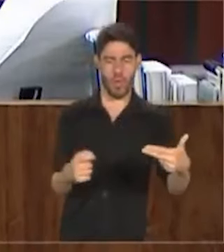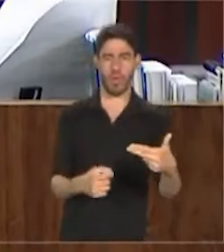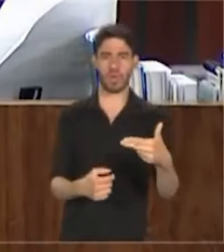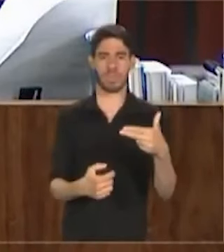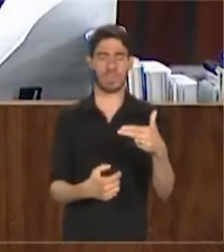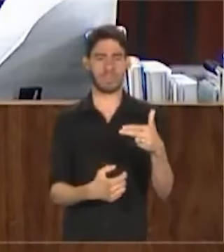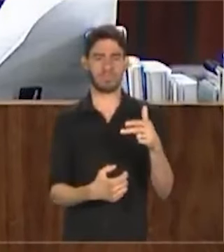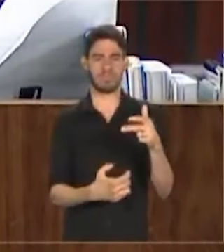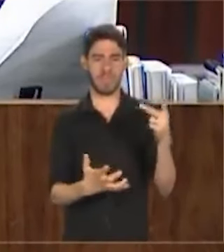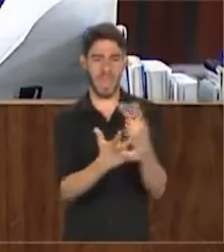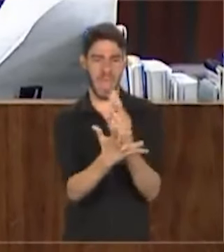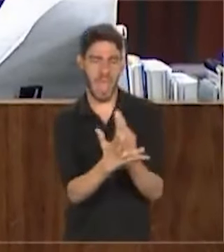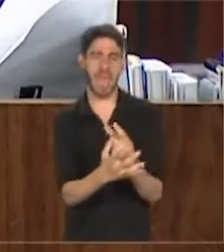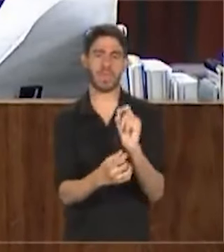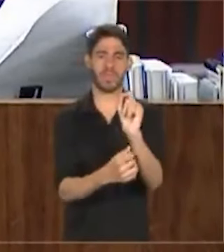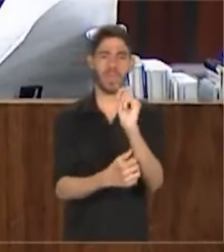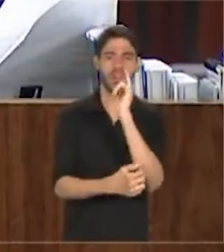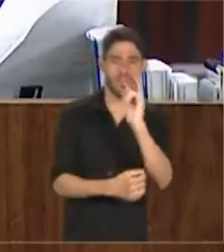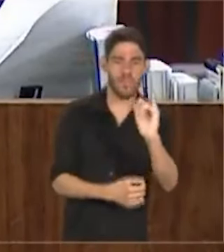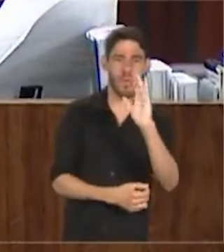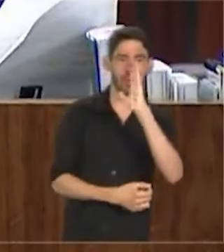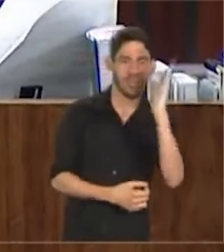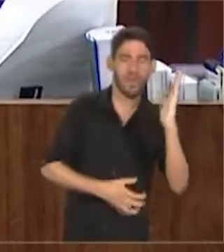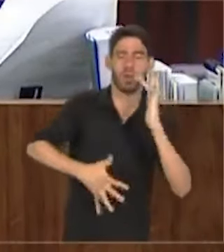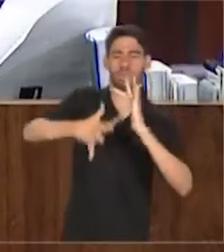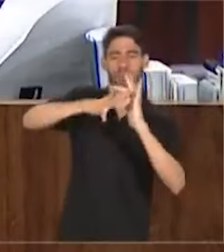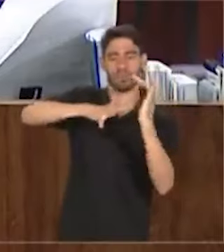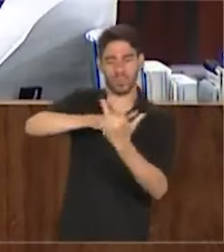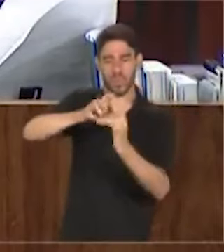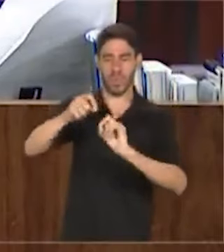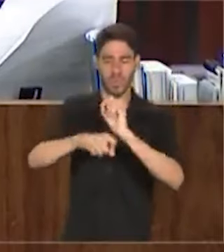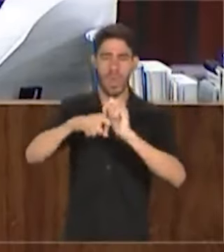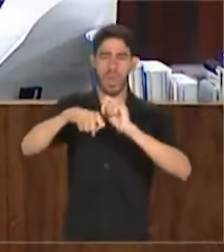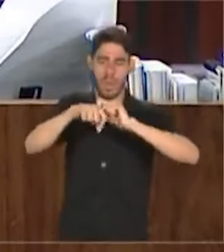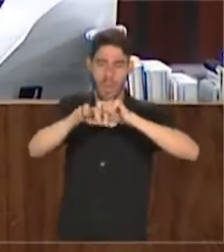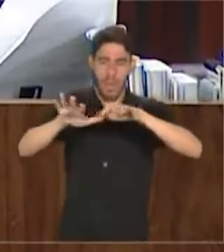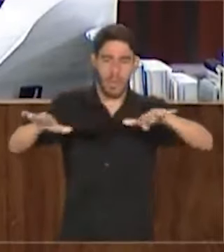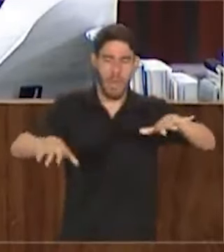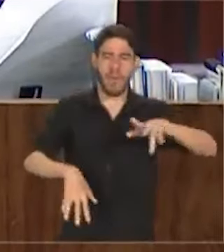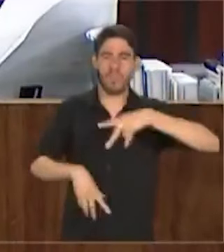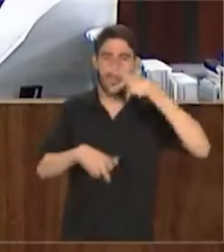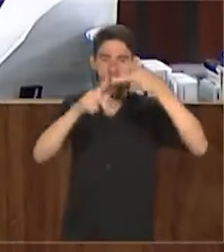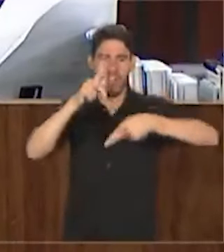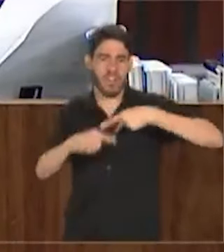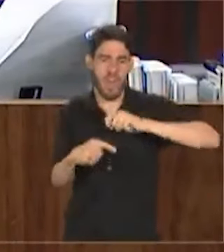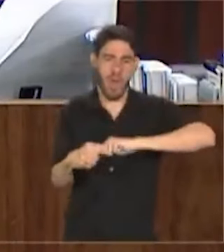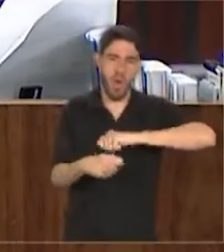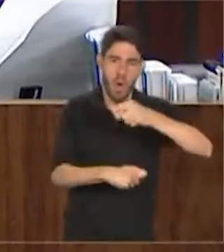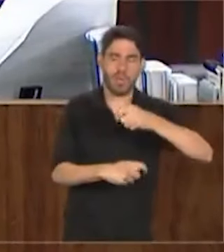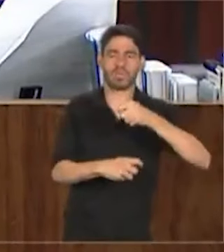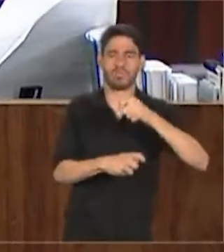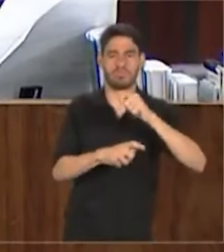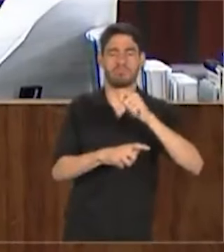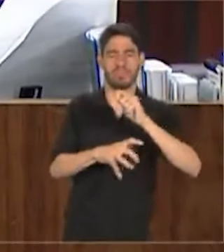a desinformação nas redes sociais esse mal que é a proliferação do discurso de ódio nas redes